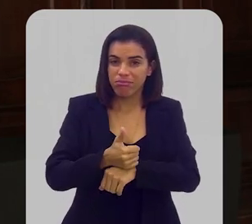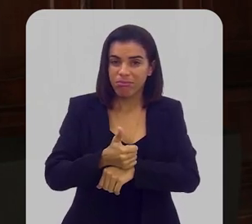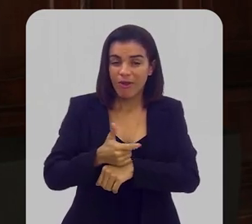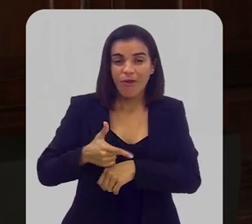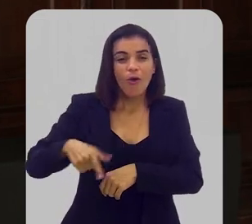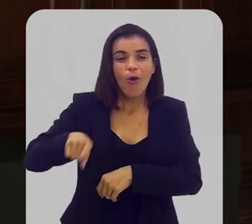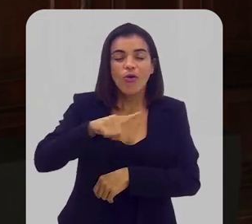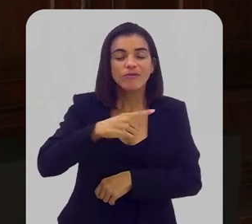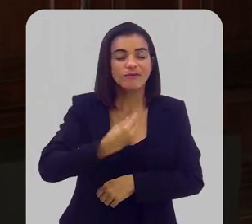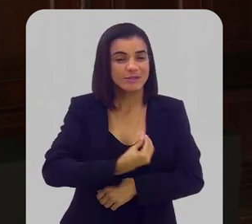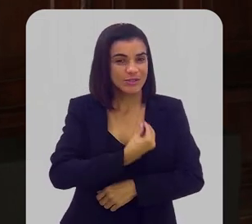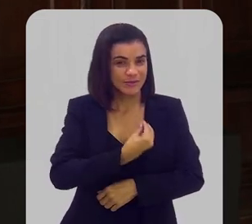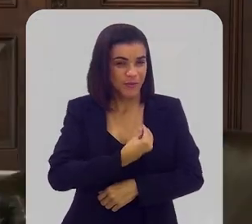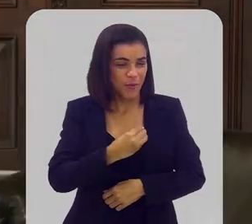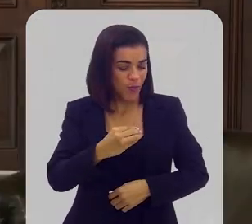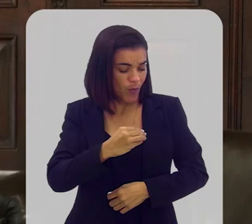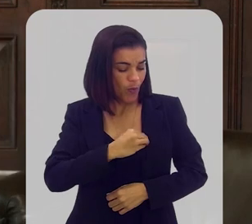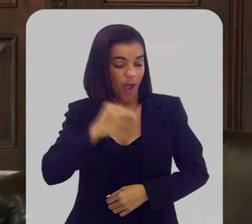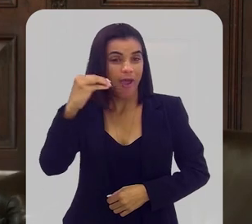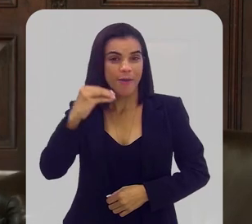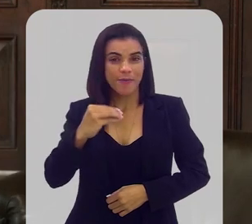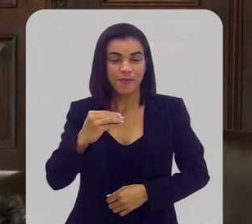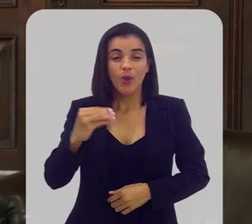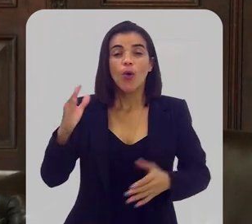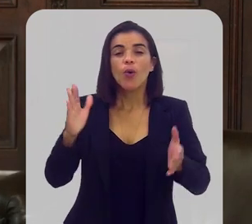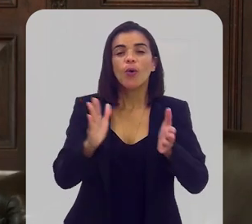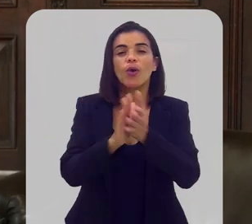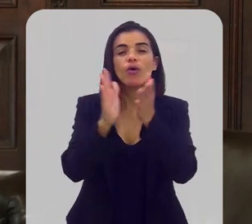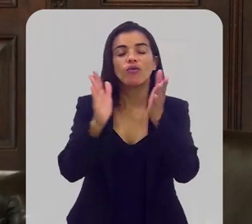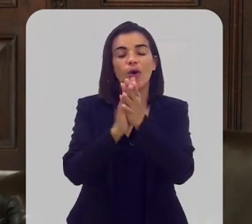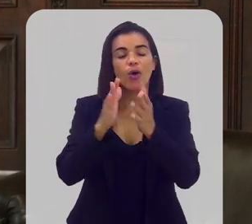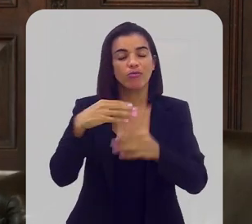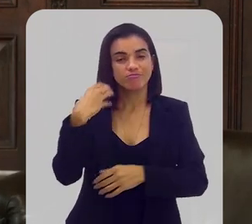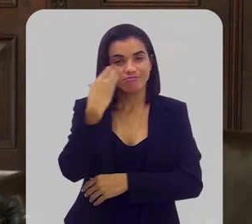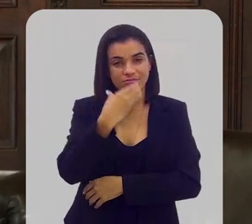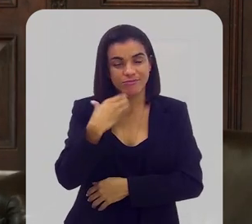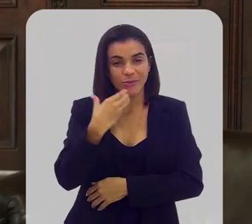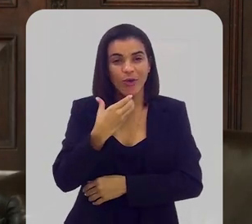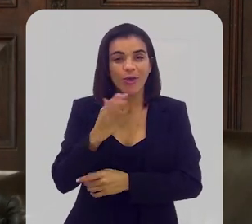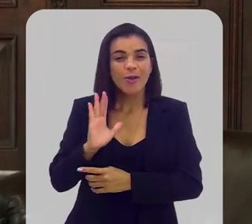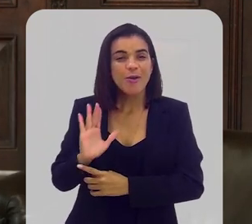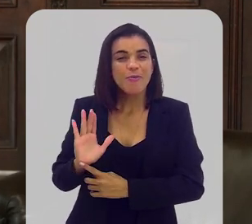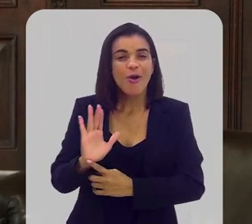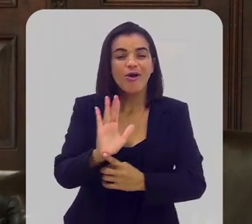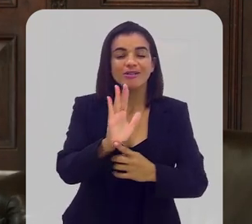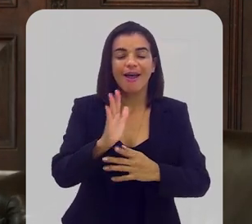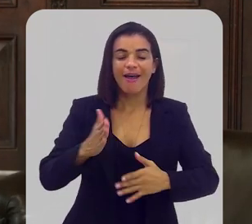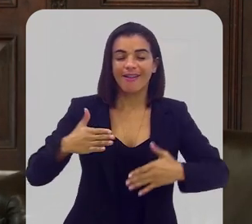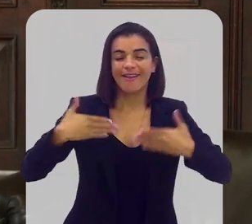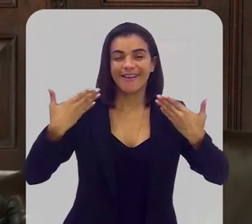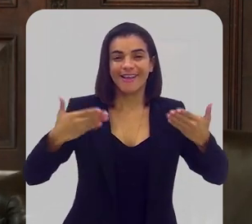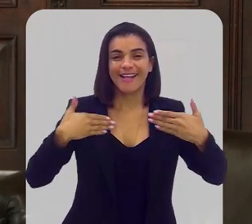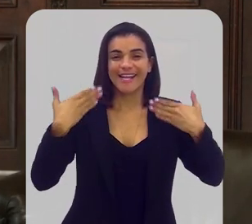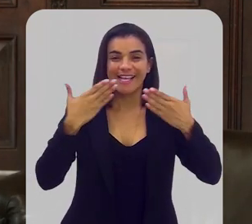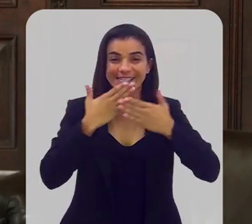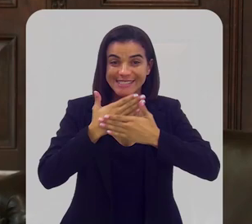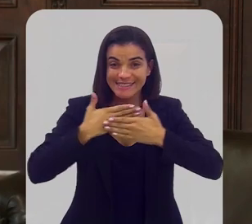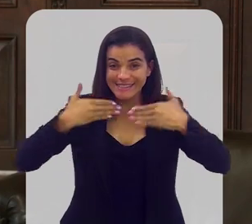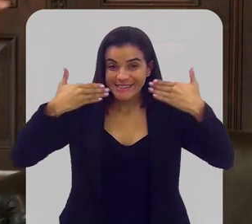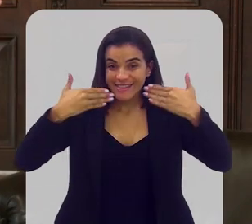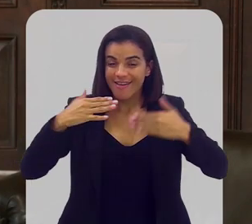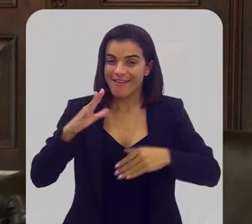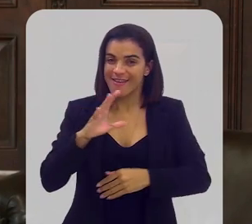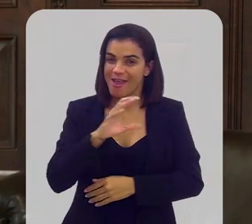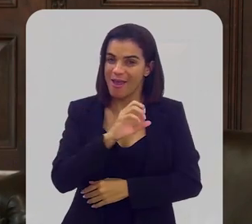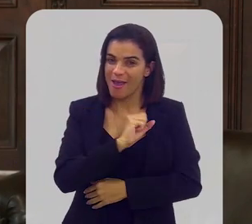estiver, um beijo em seu coração. O Louvor Som é esse programa que quer trazer alegria, trazer simpatia